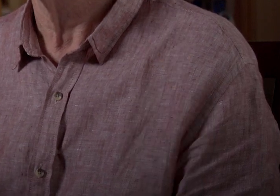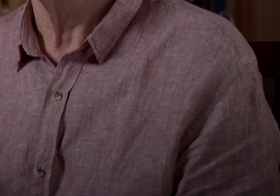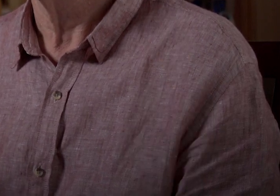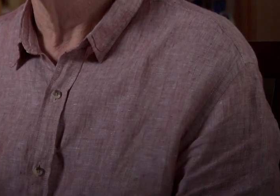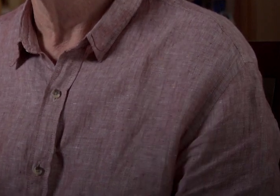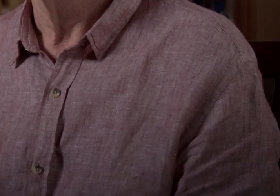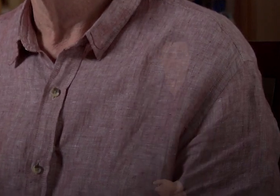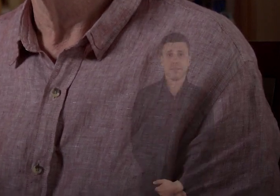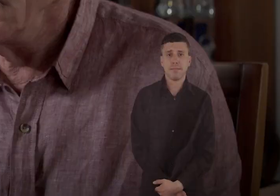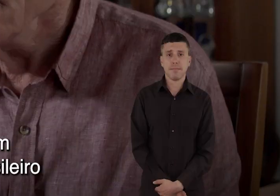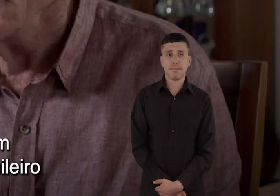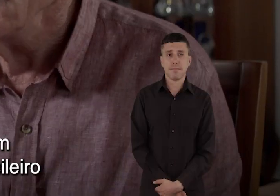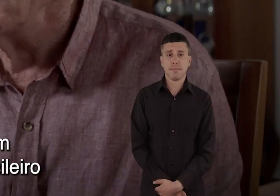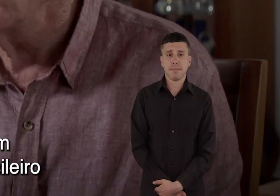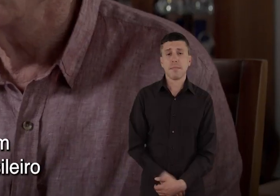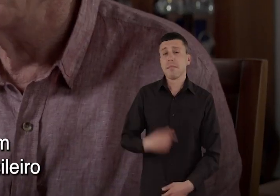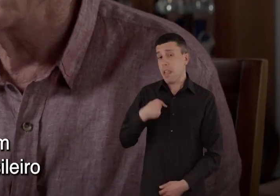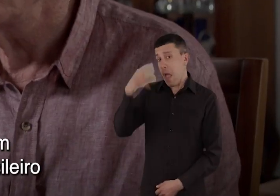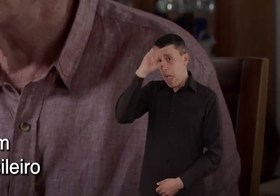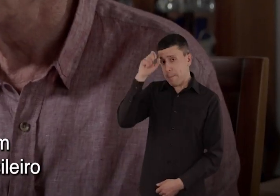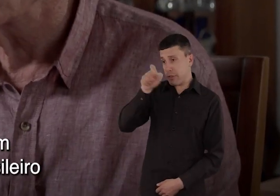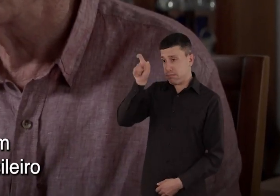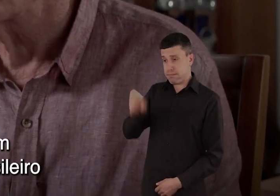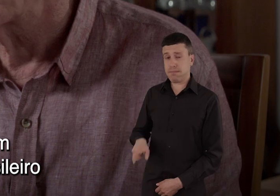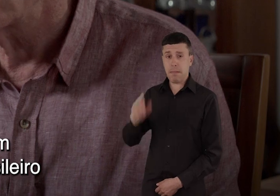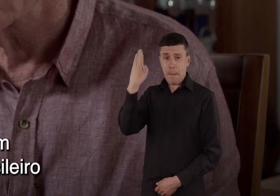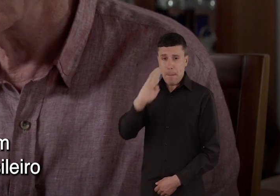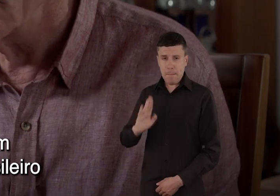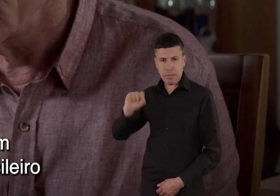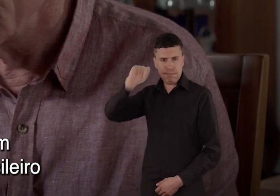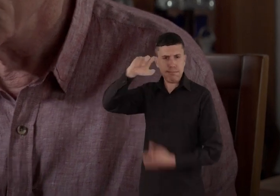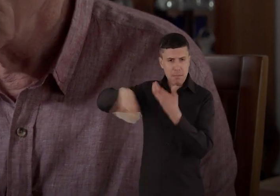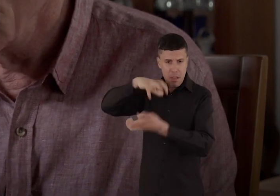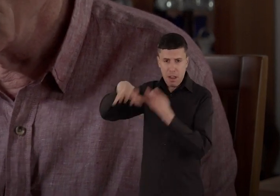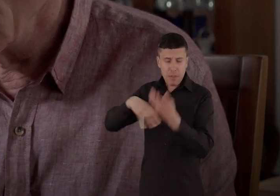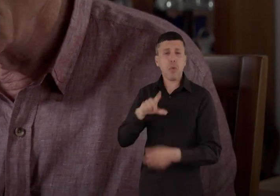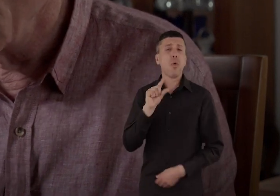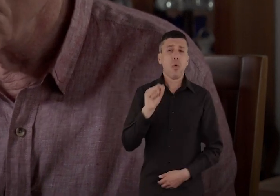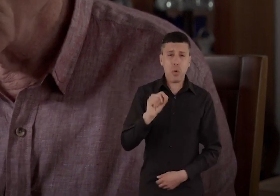pensativo. E aí eu aprendi com um revolucionário brasileiro